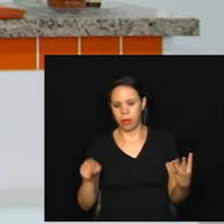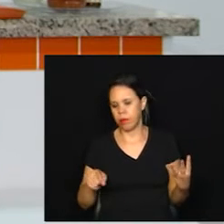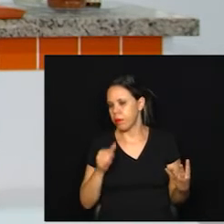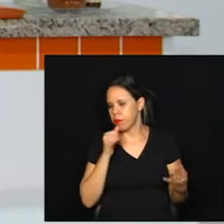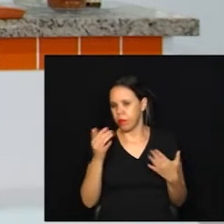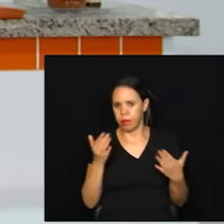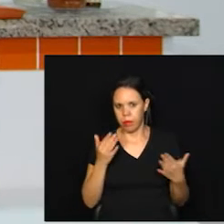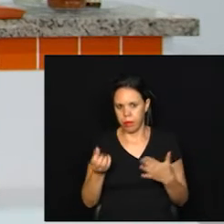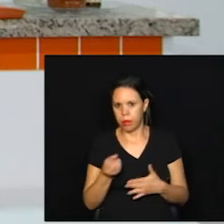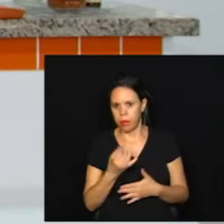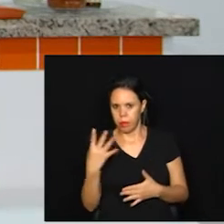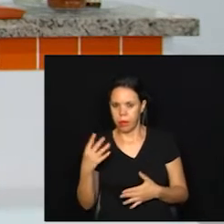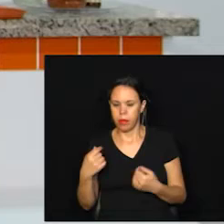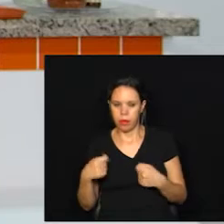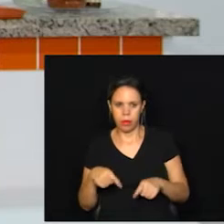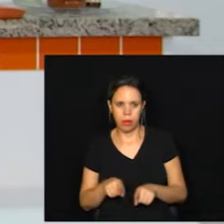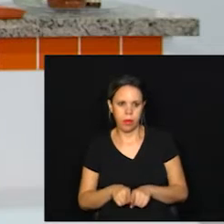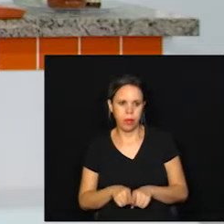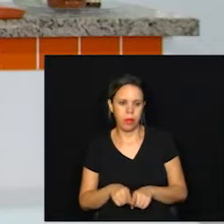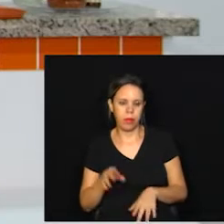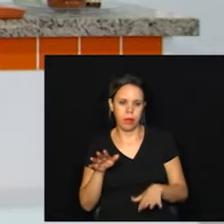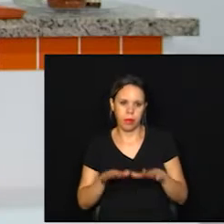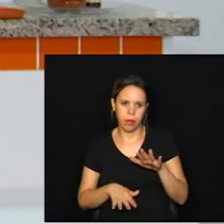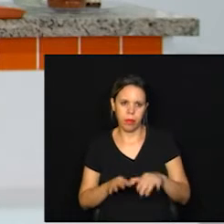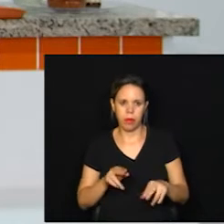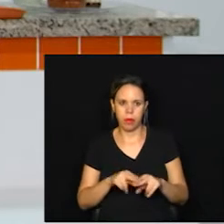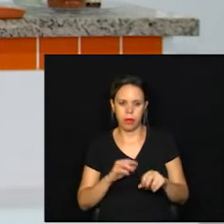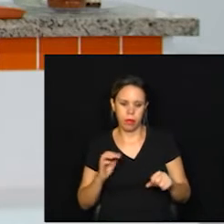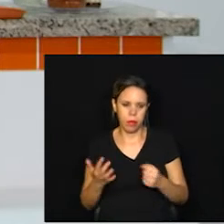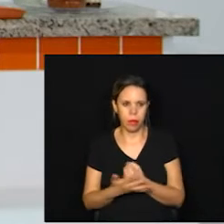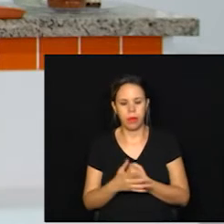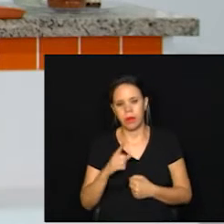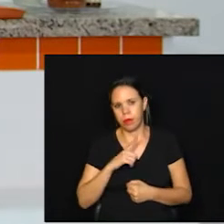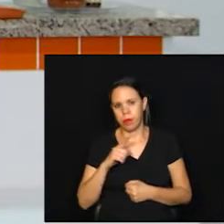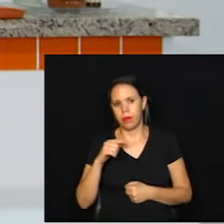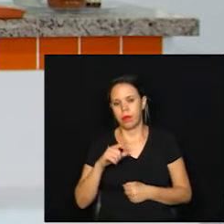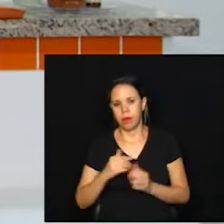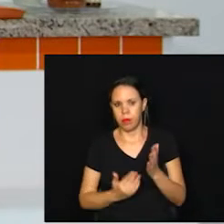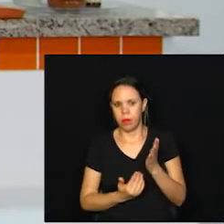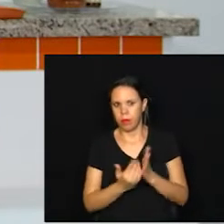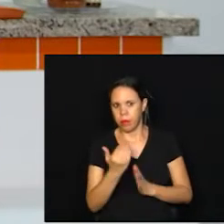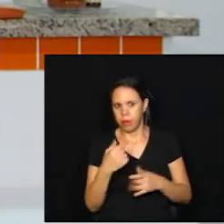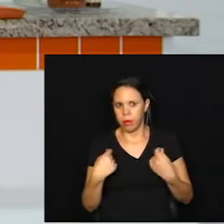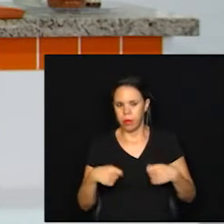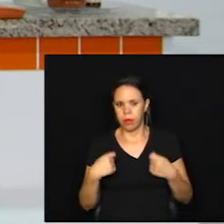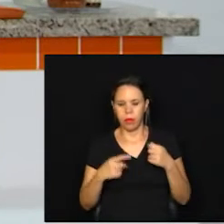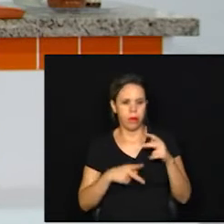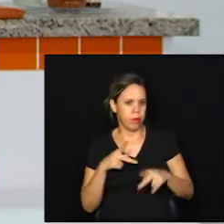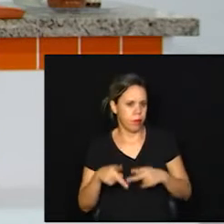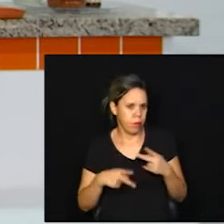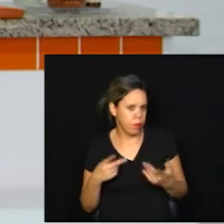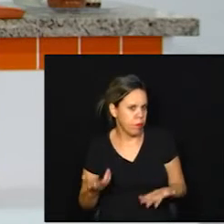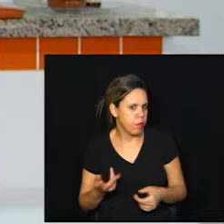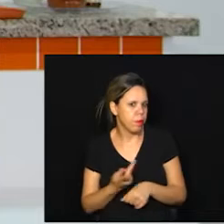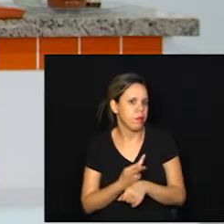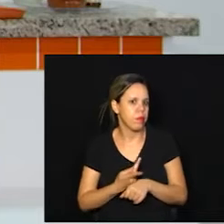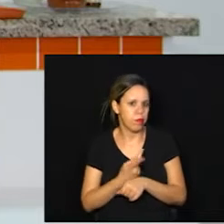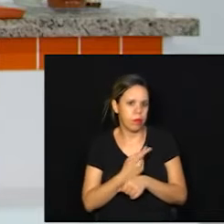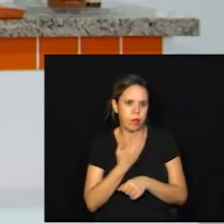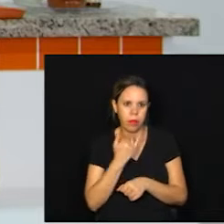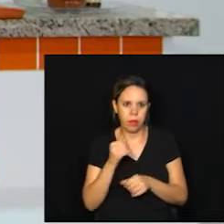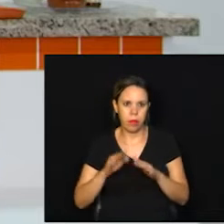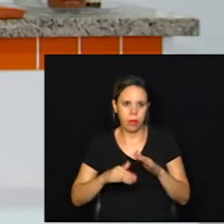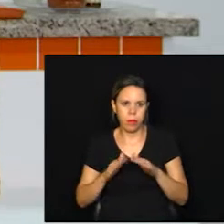respeito dessa demanda, né? Por ser talvez a pandemia, houve uma maior necessidade das pessoas procurarem refeições